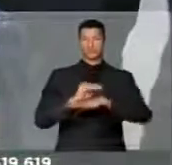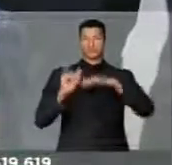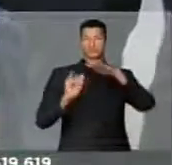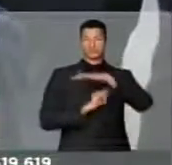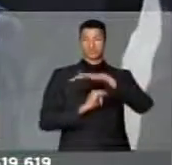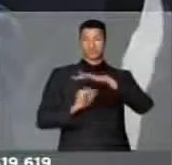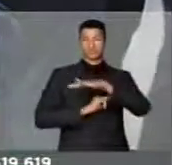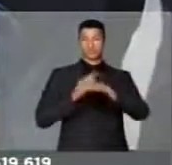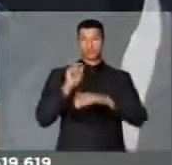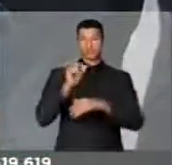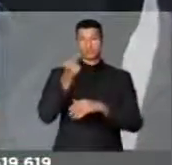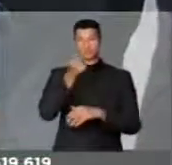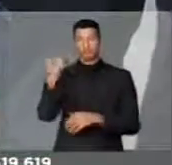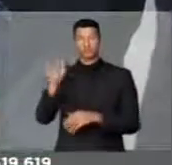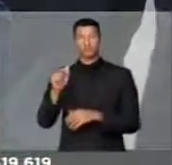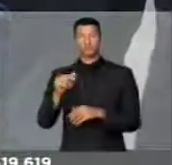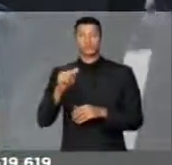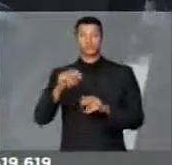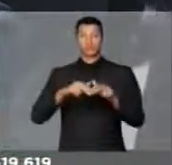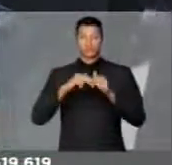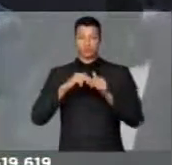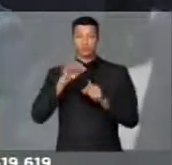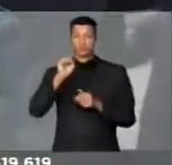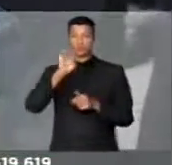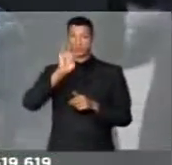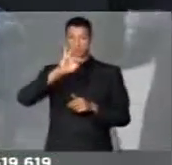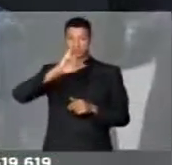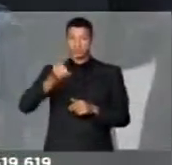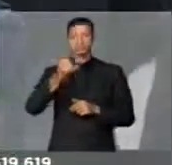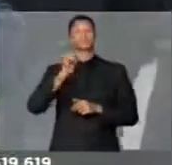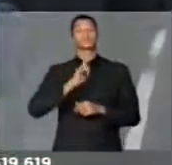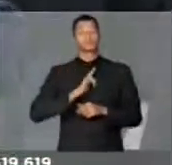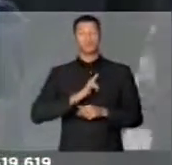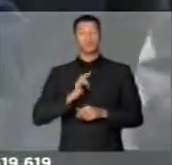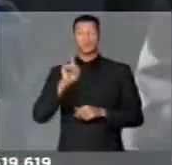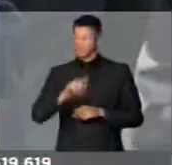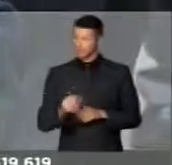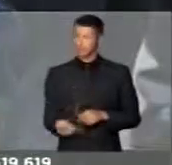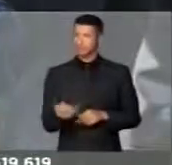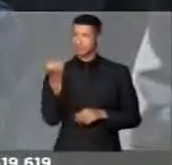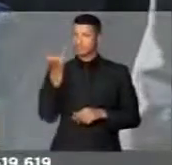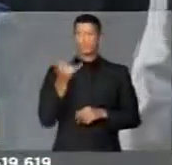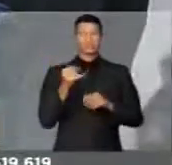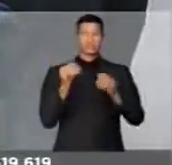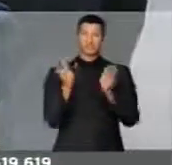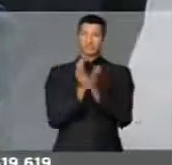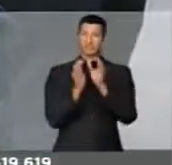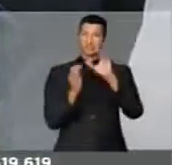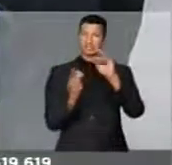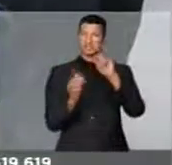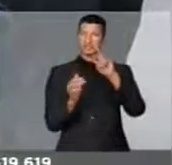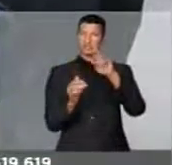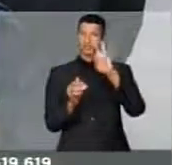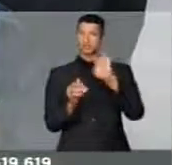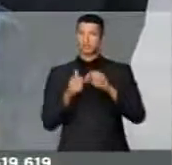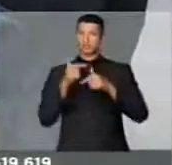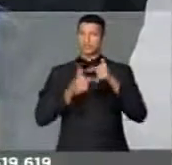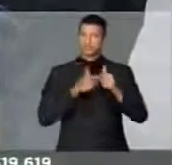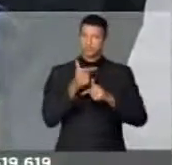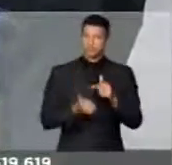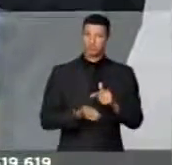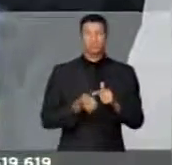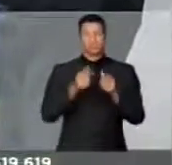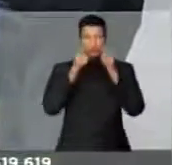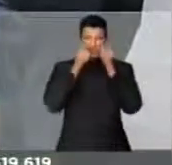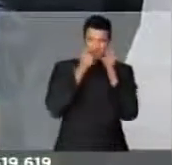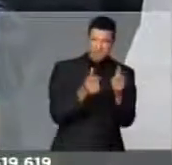que os demais tribunais inclusive o stj tem isso é fundamental esta alta corte do trabalho guardiã dos